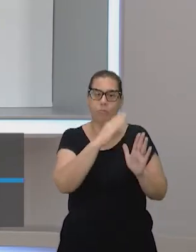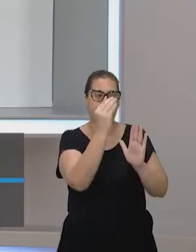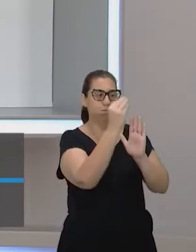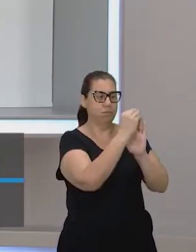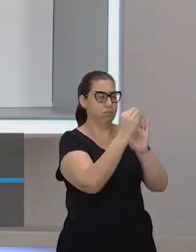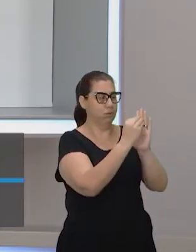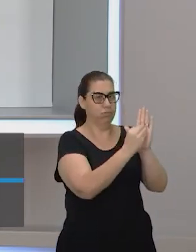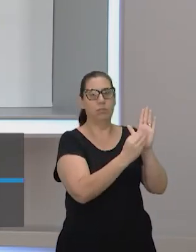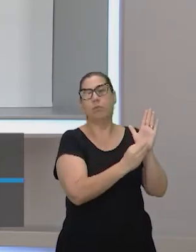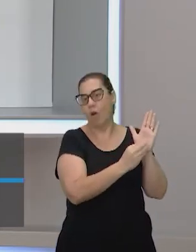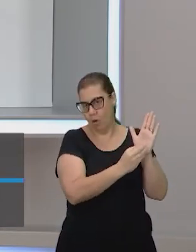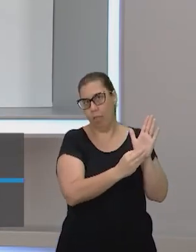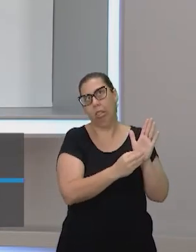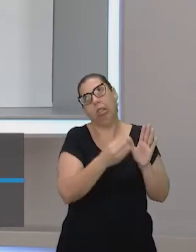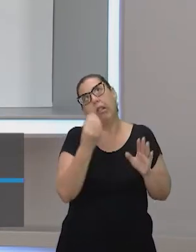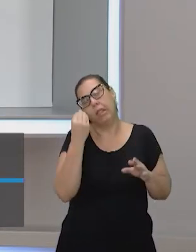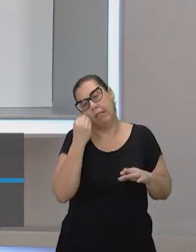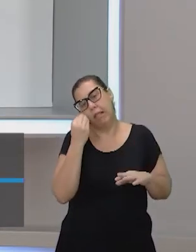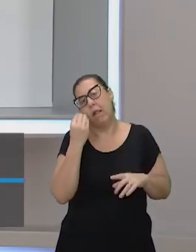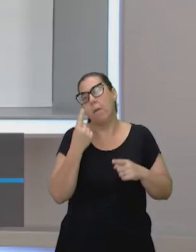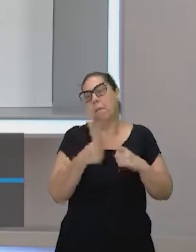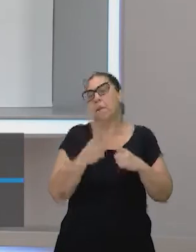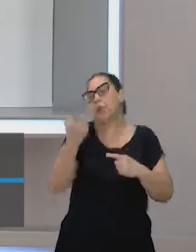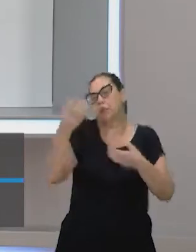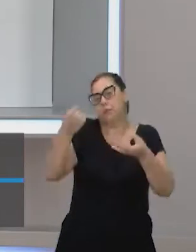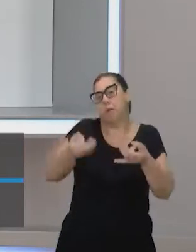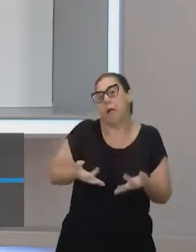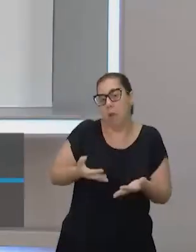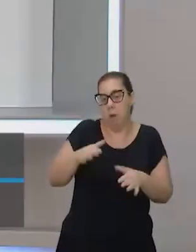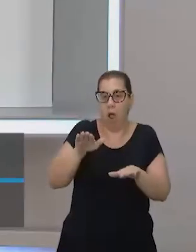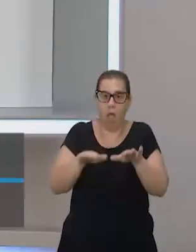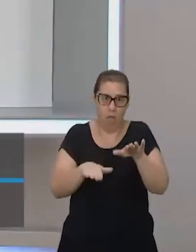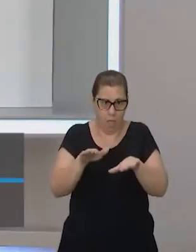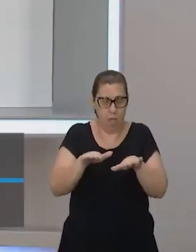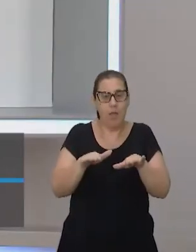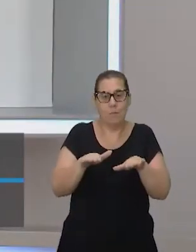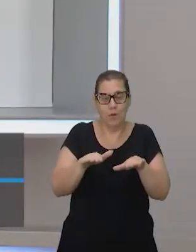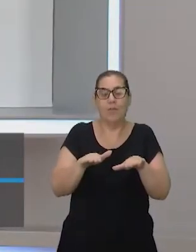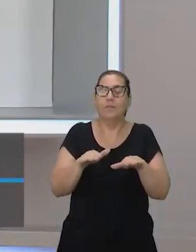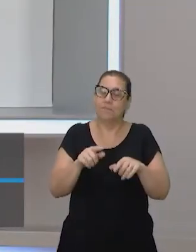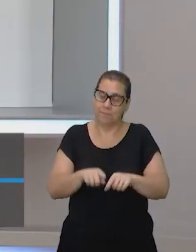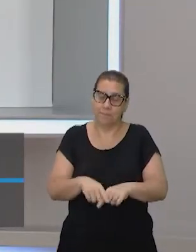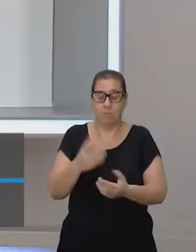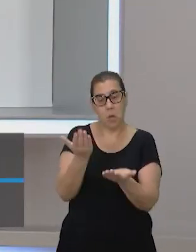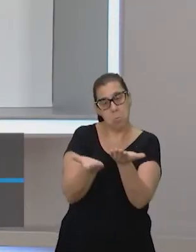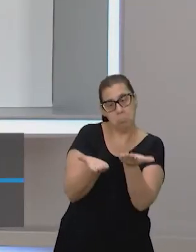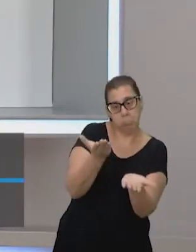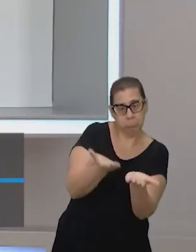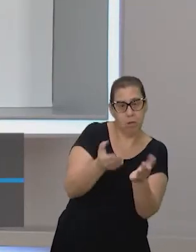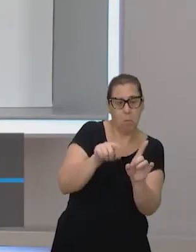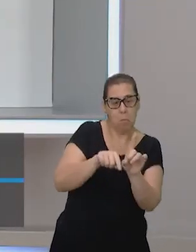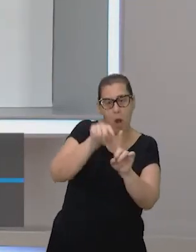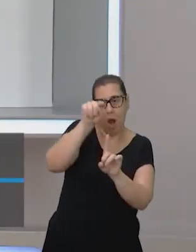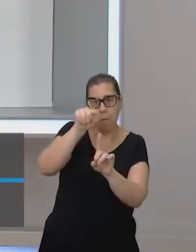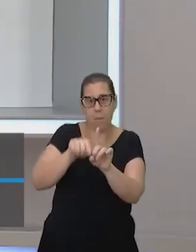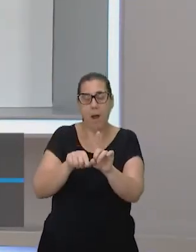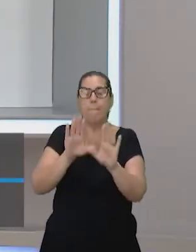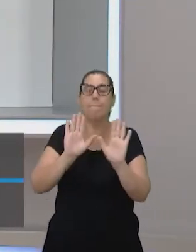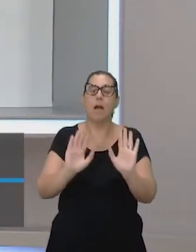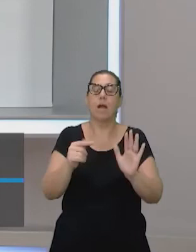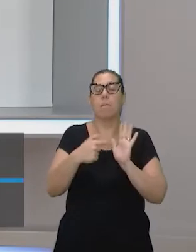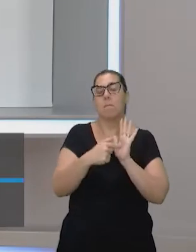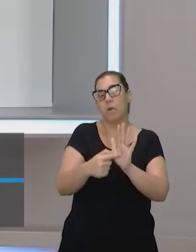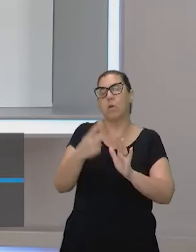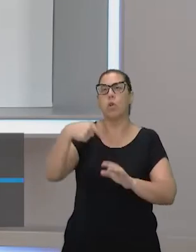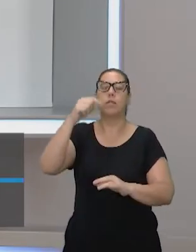tentado colocar aí alguma coisa também do que a gente está falando aqui, de equilíbrio térmico, de temperatura maior, menor. Mas eu quero ampliar um pouquinho aí o que